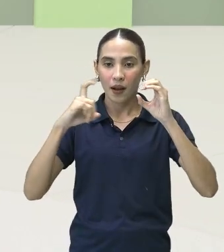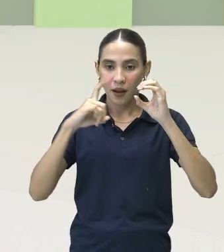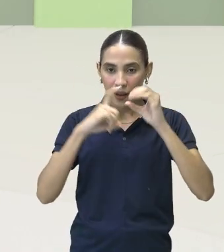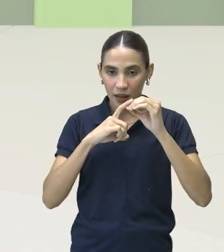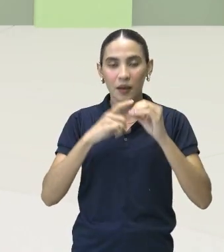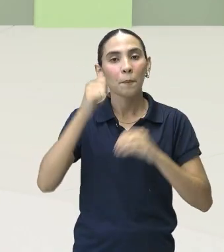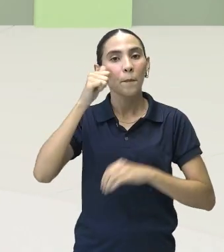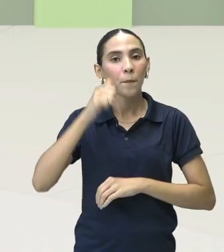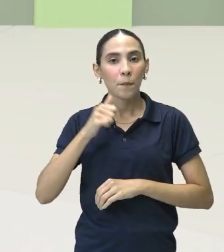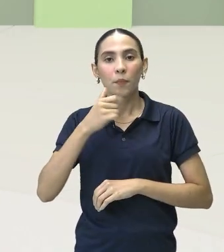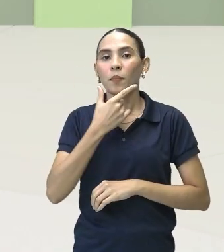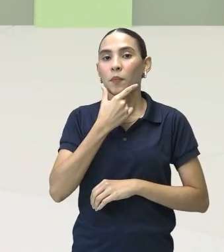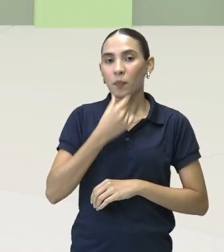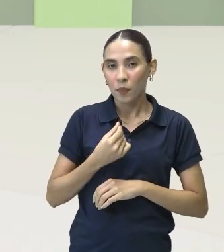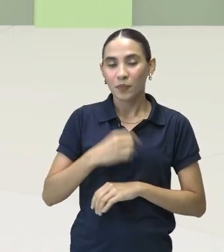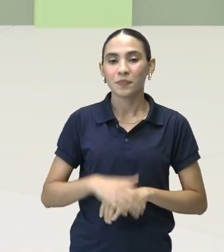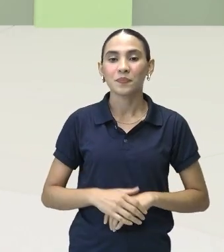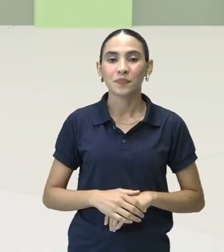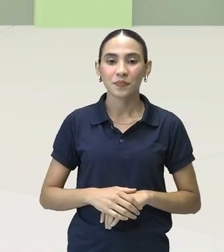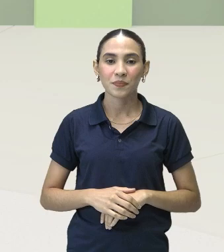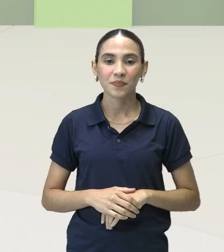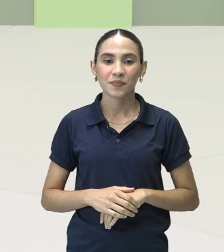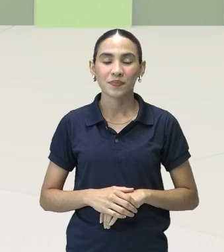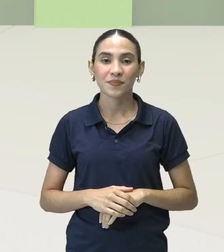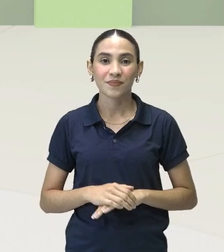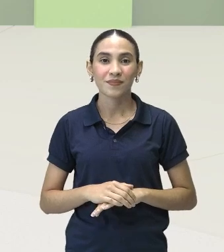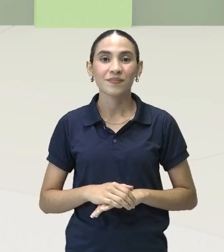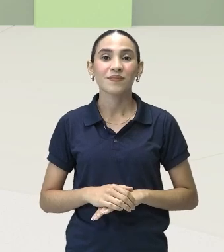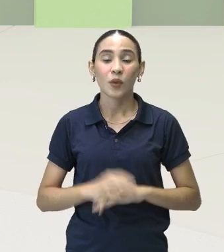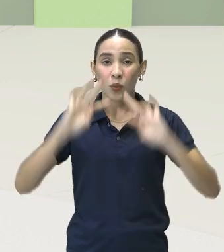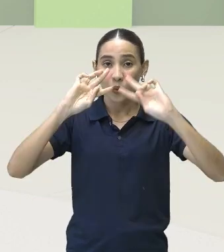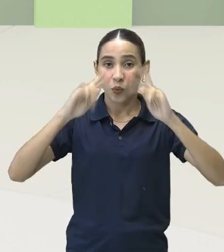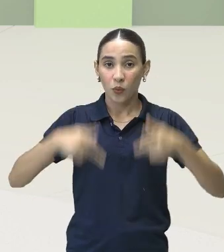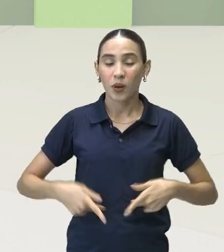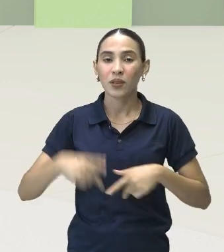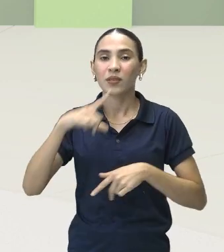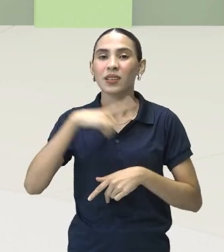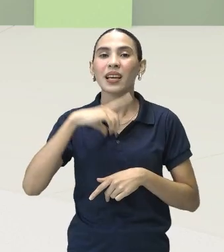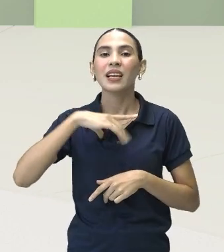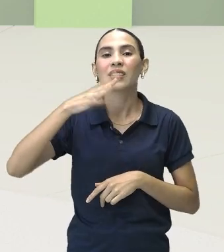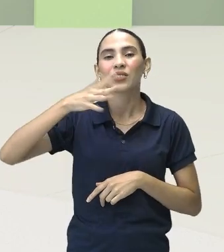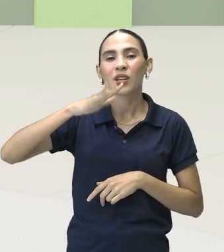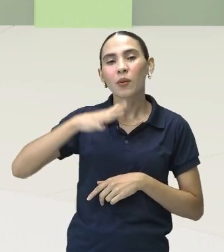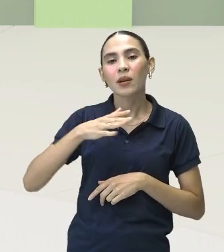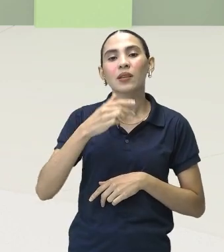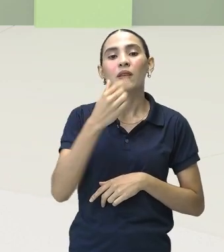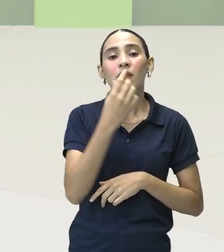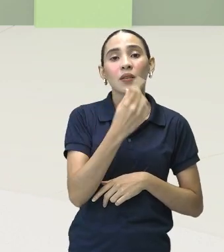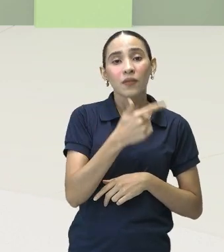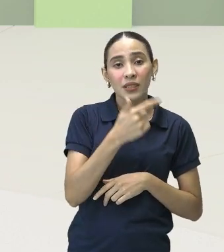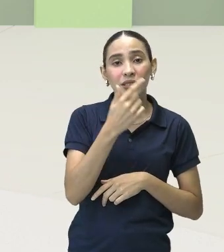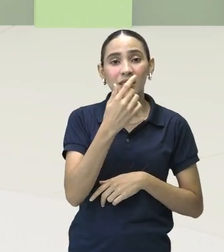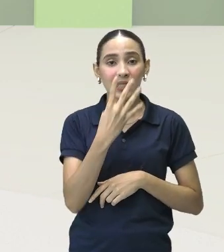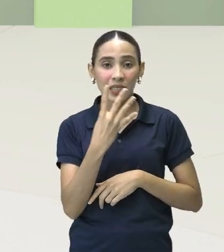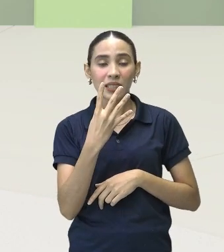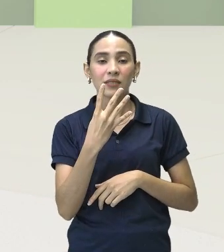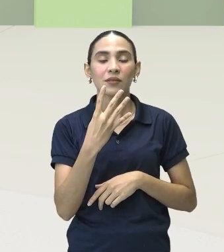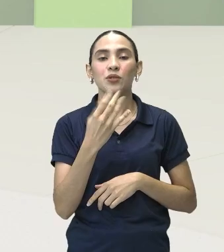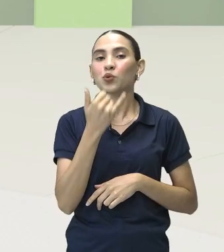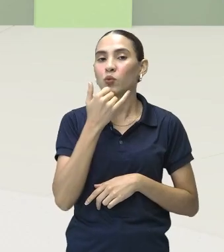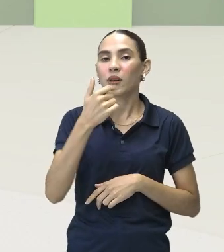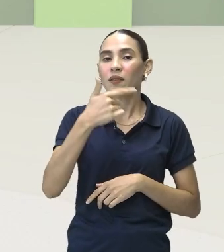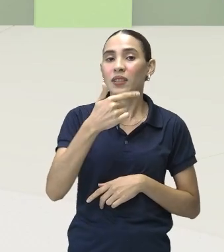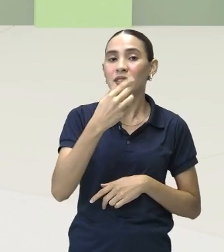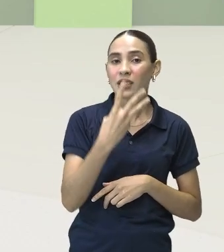sexuais masculino e feminino. Tá? E nos humanos, tem geralmente 23 pares